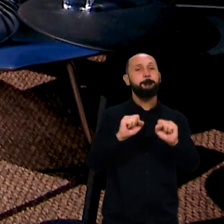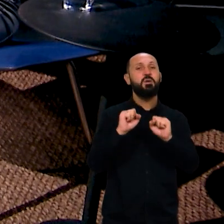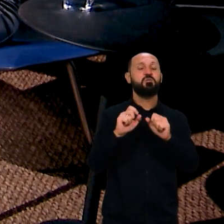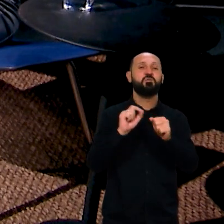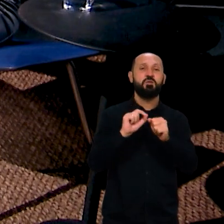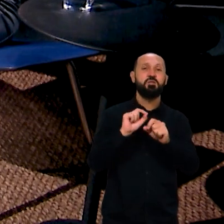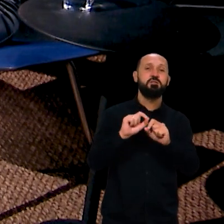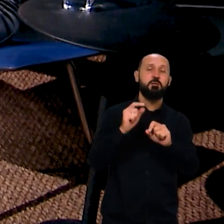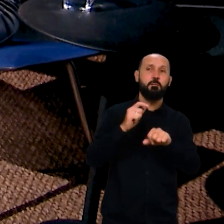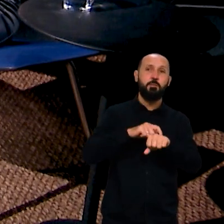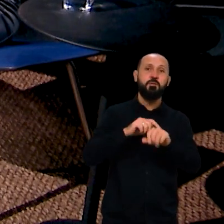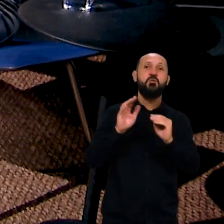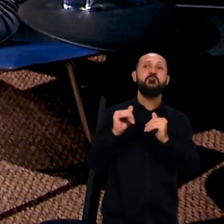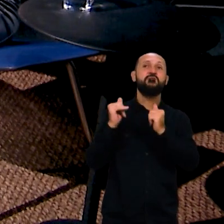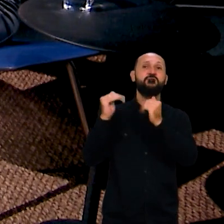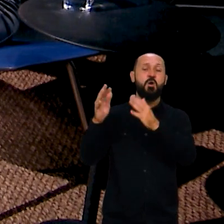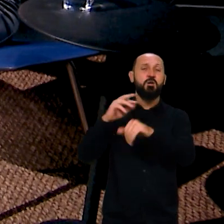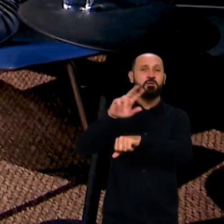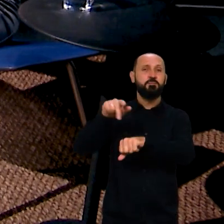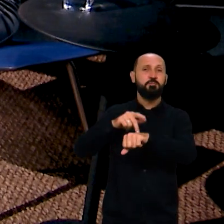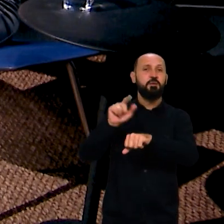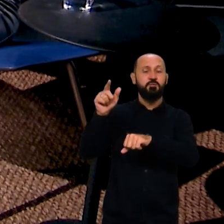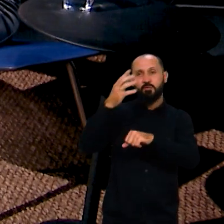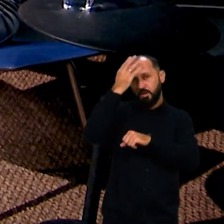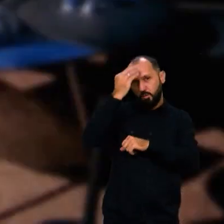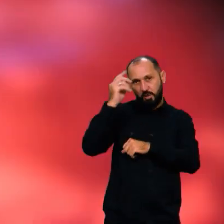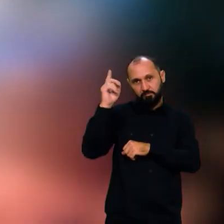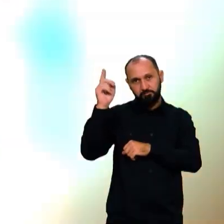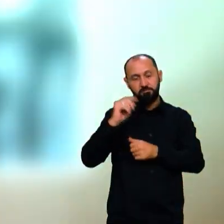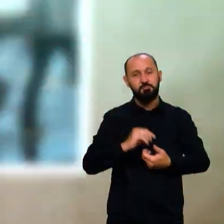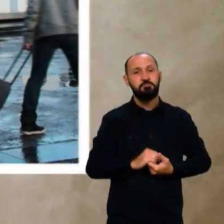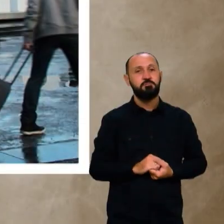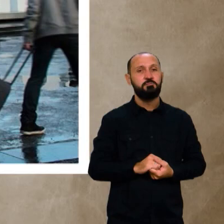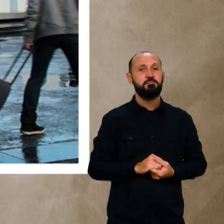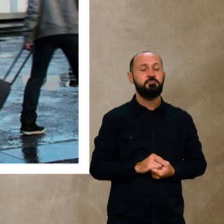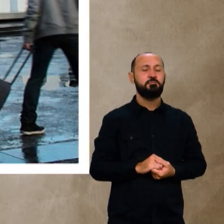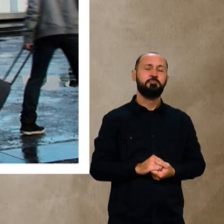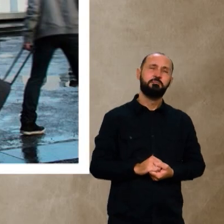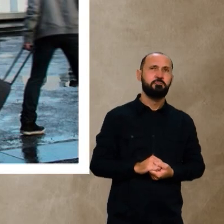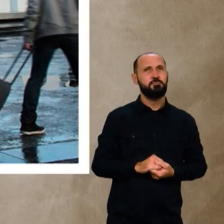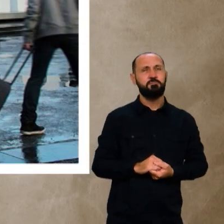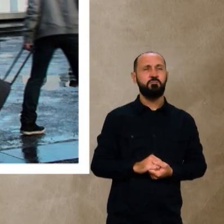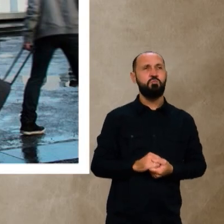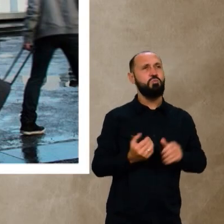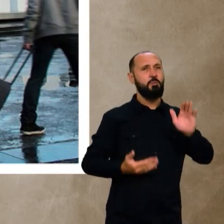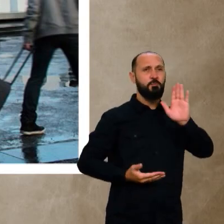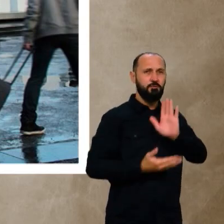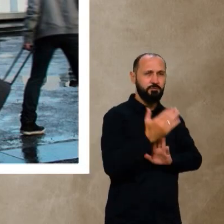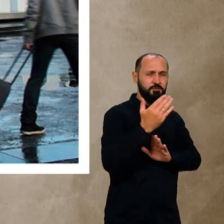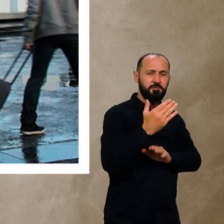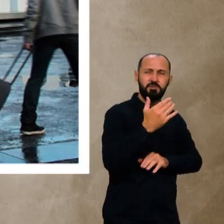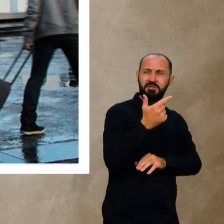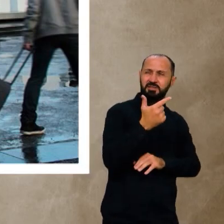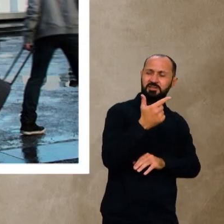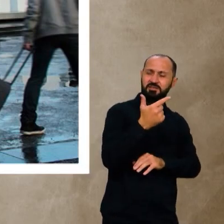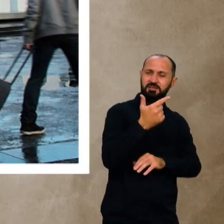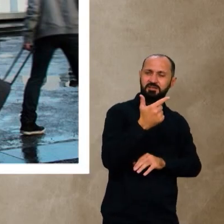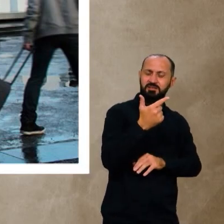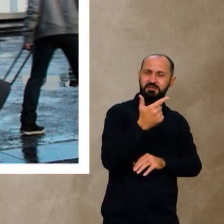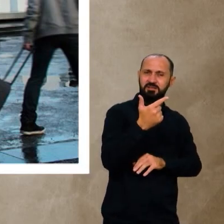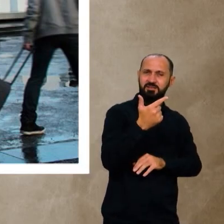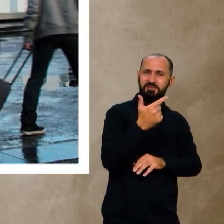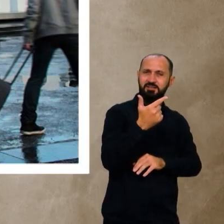pode fazer um período fora do país, e o país lá é a Holanda. Aí quando eu vou para a Holanda em